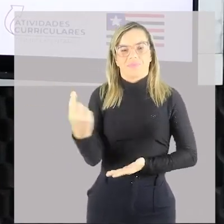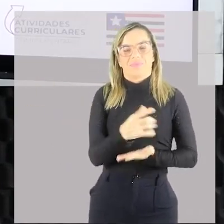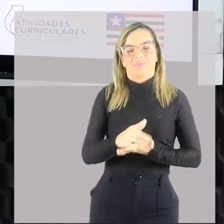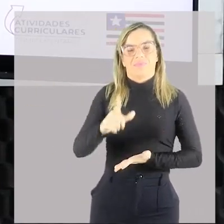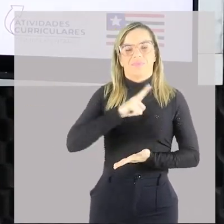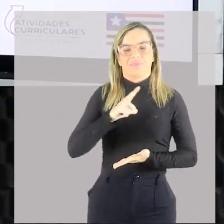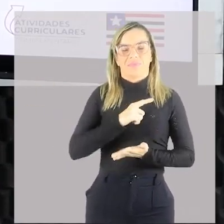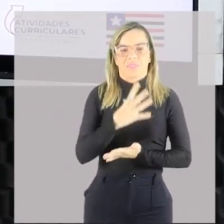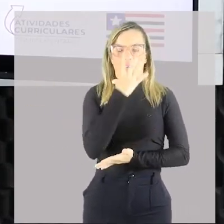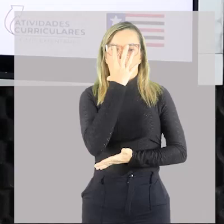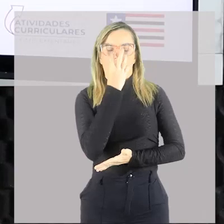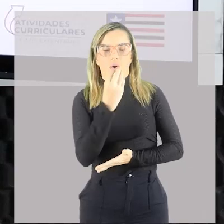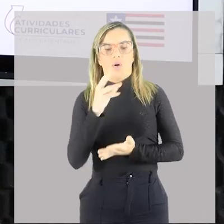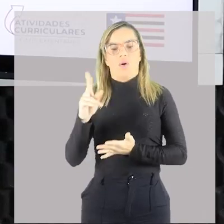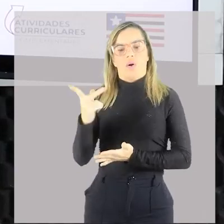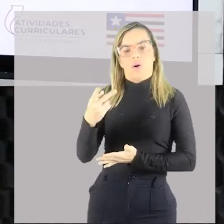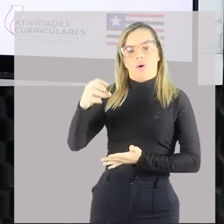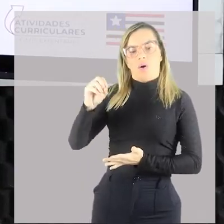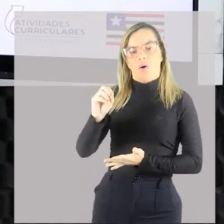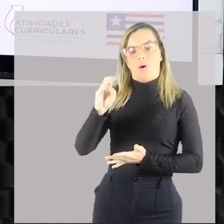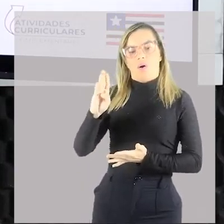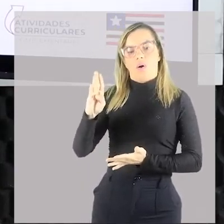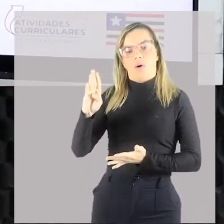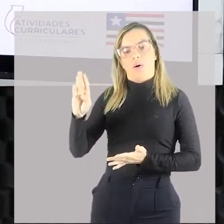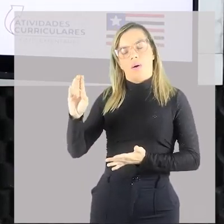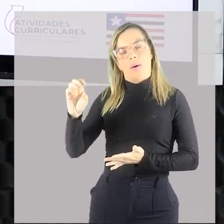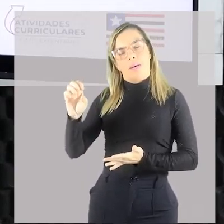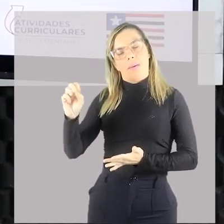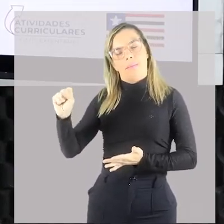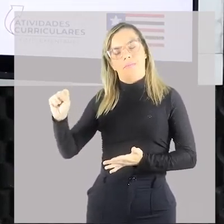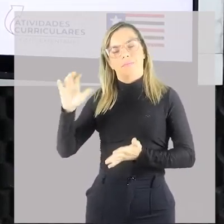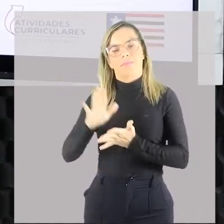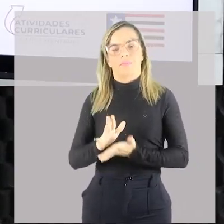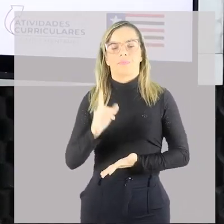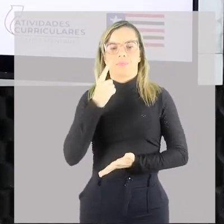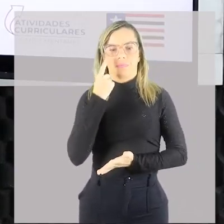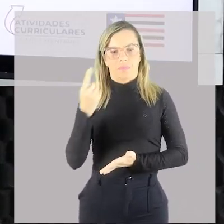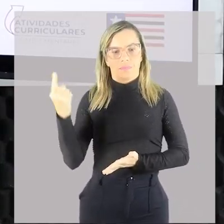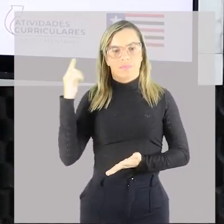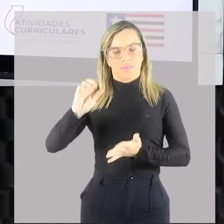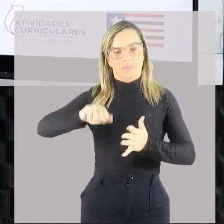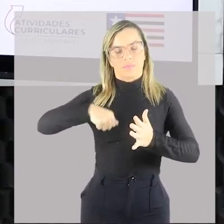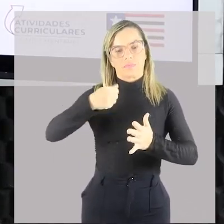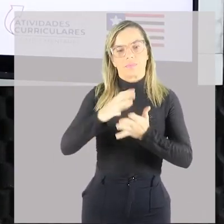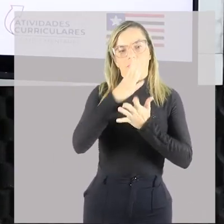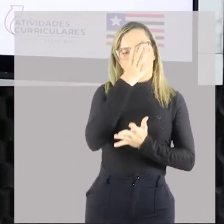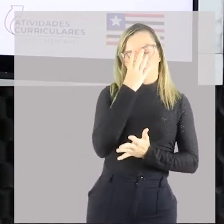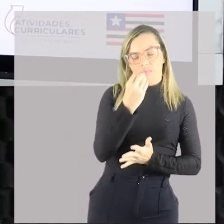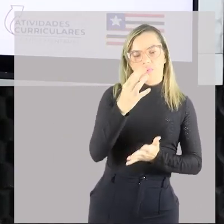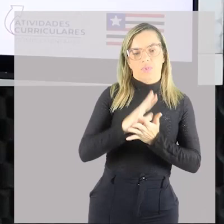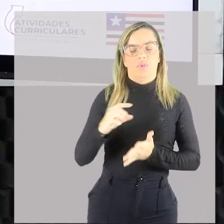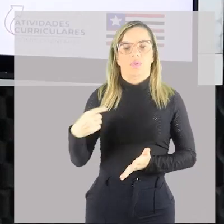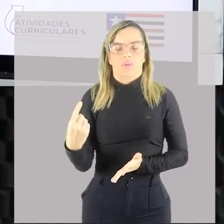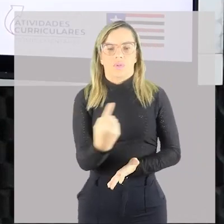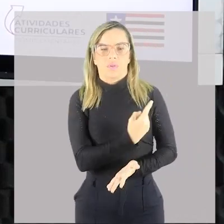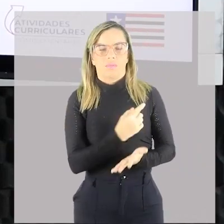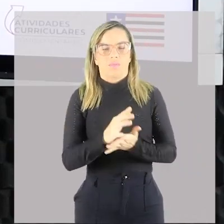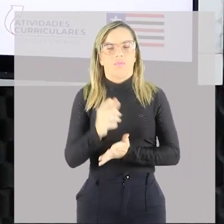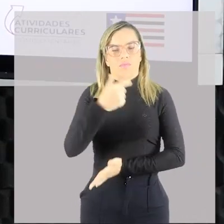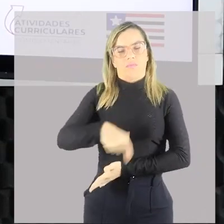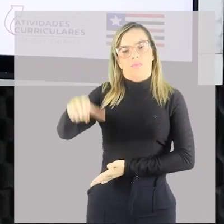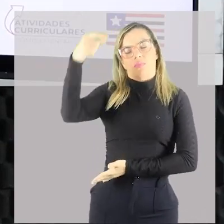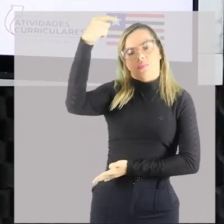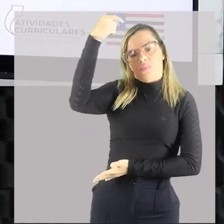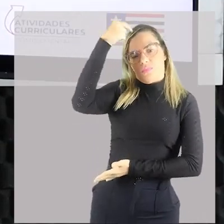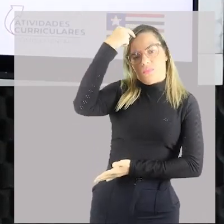aqui Hobbes, Thomas Hobbes, certo? Thomas Hobbes como nosso grande